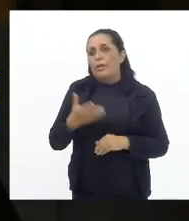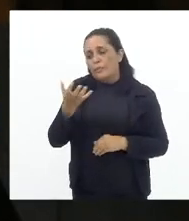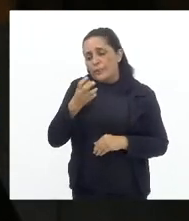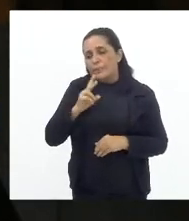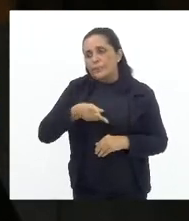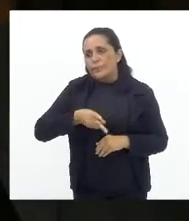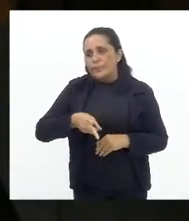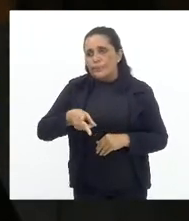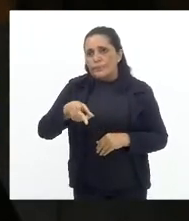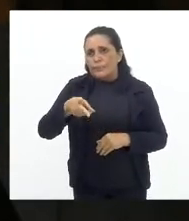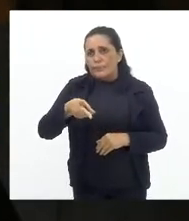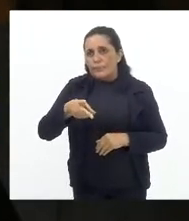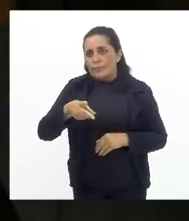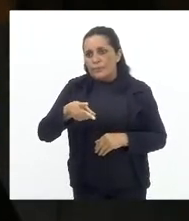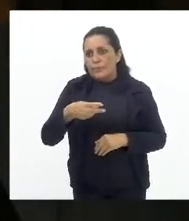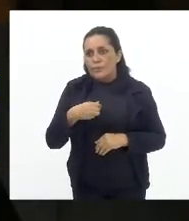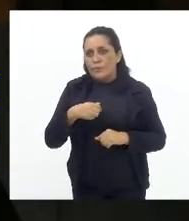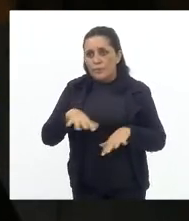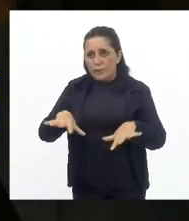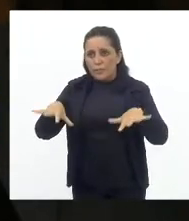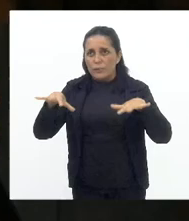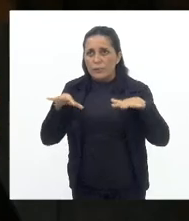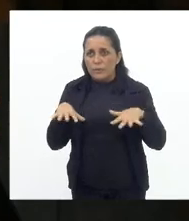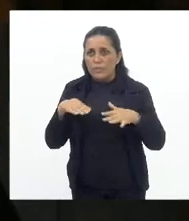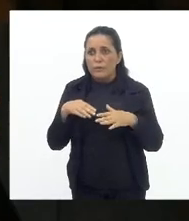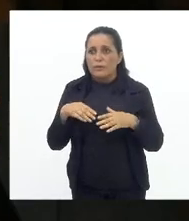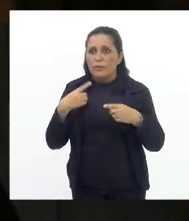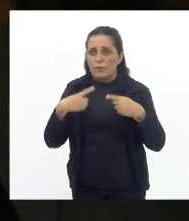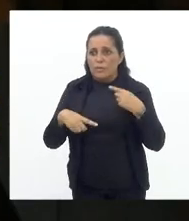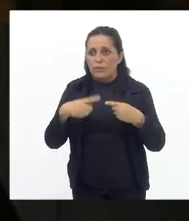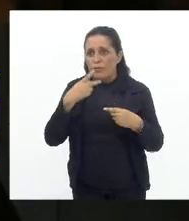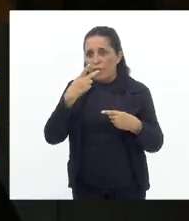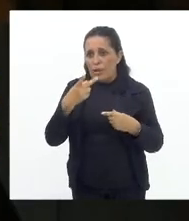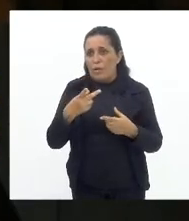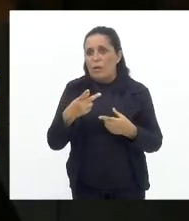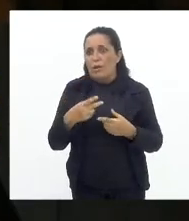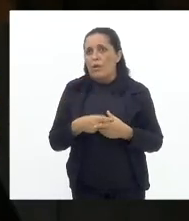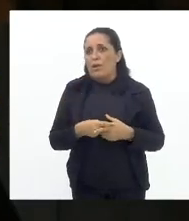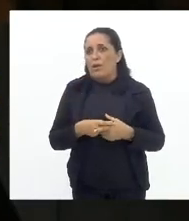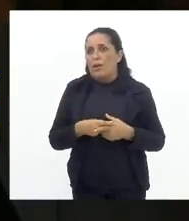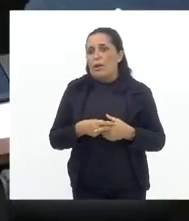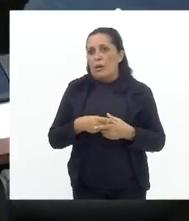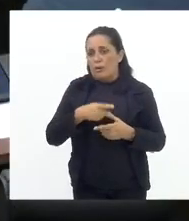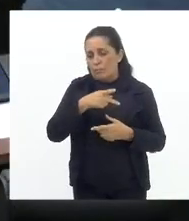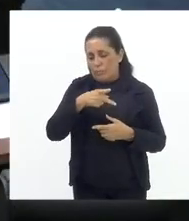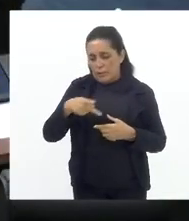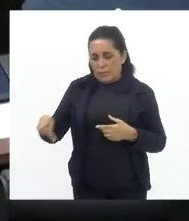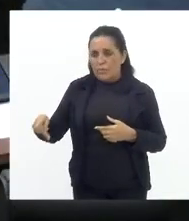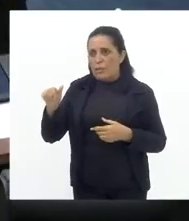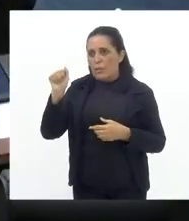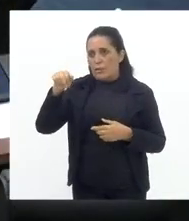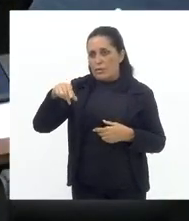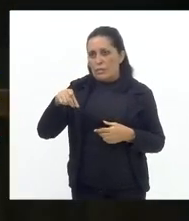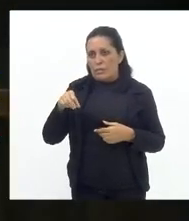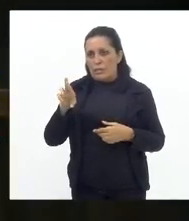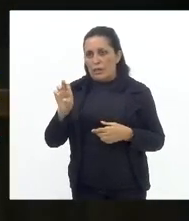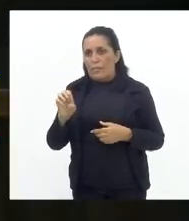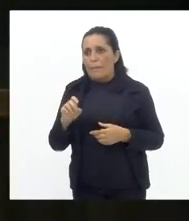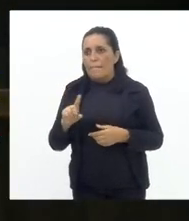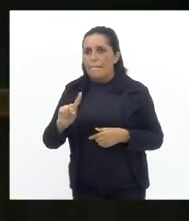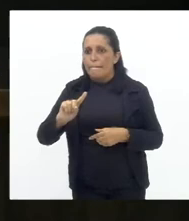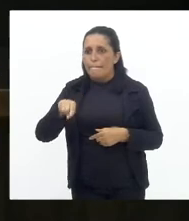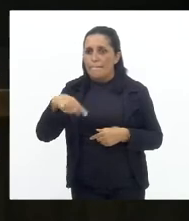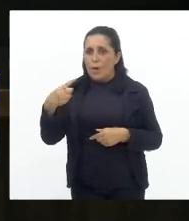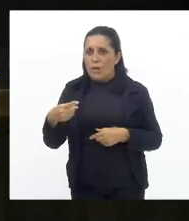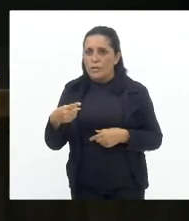continuar na aqui na Tribuna o debate que iniciei quando fiz a questão de ordem o presidente Andrés ilha muito obrigado o próximo